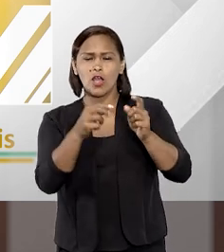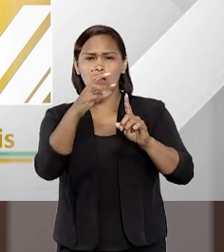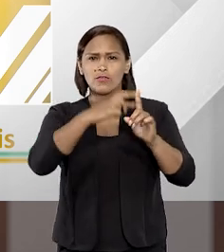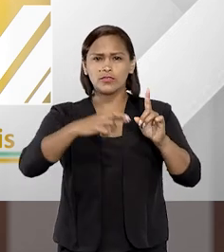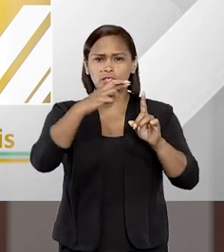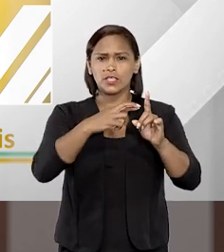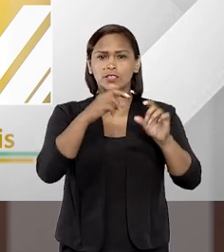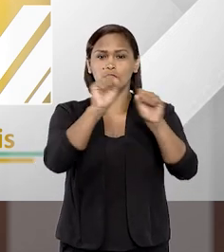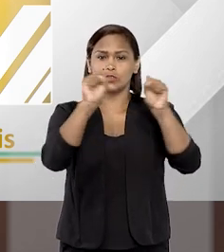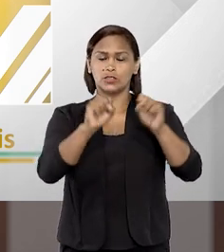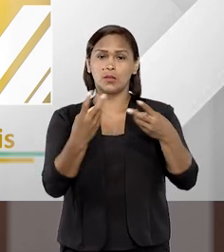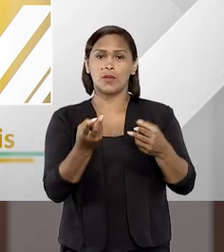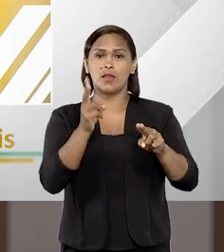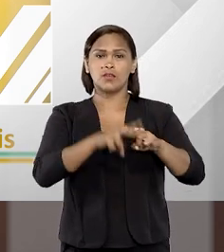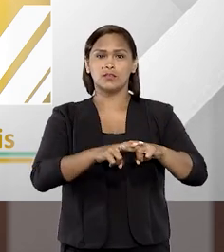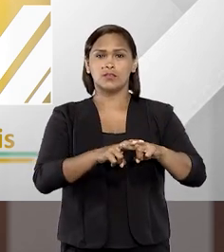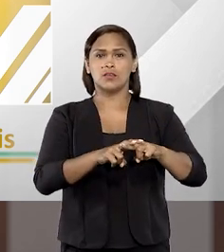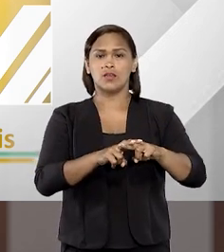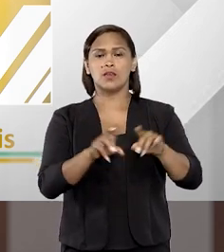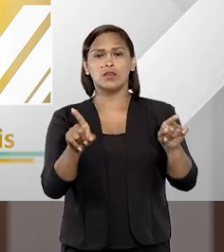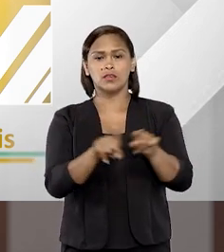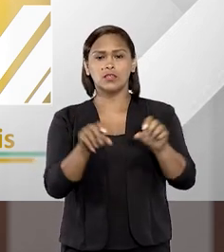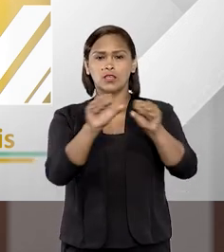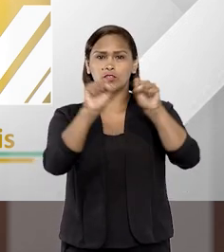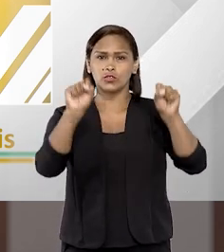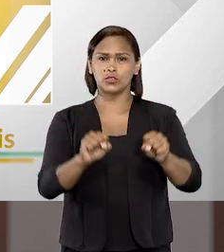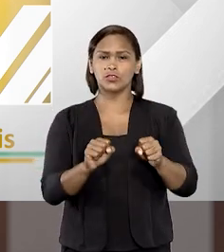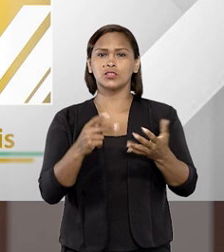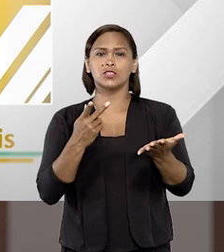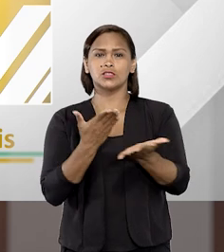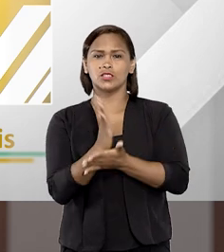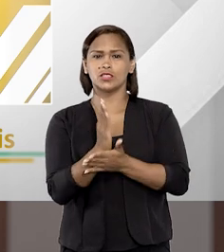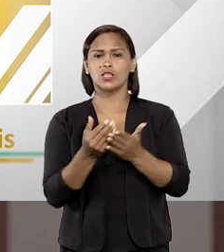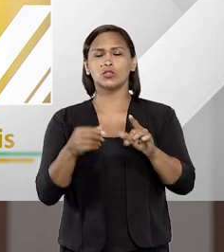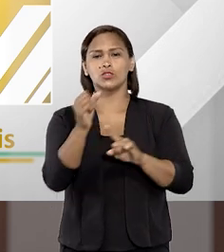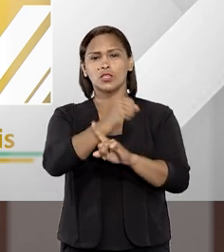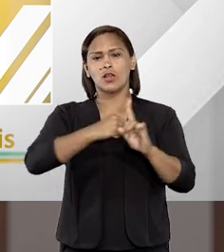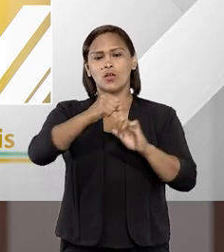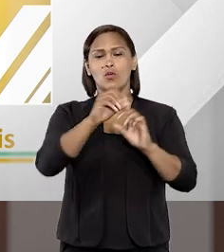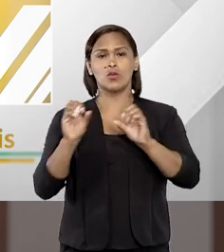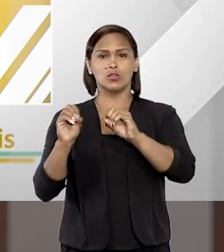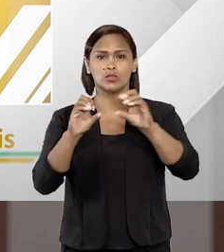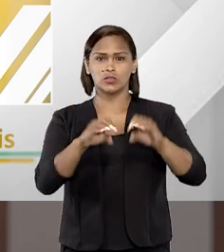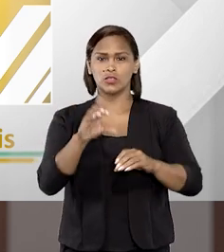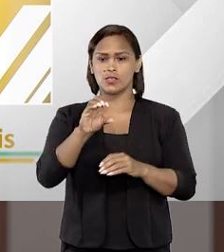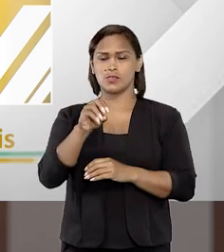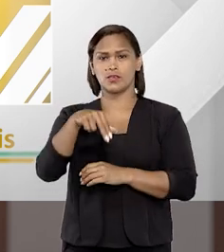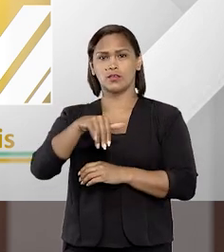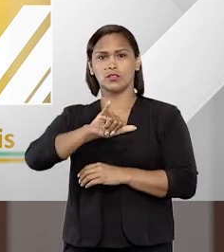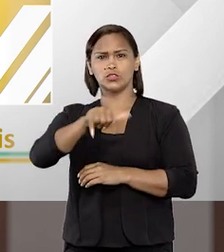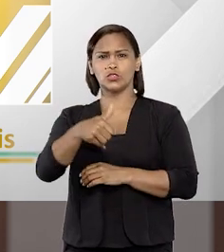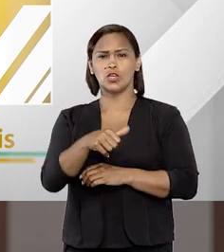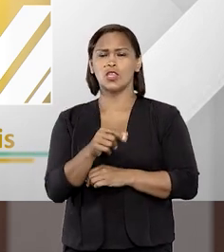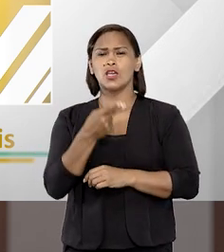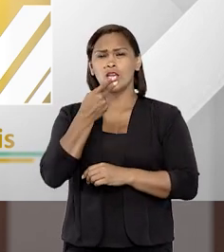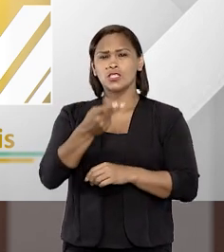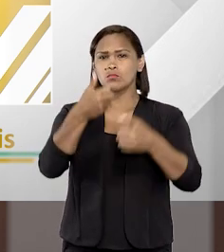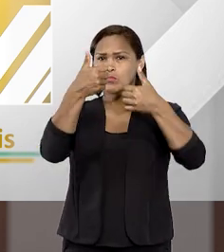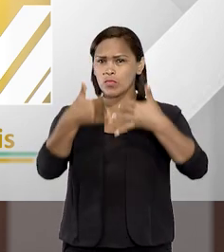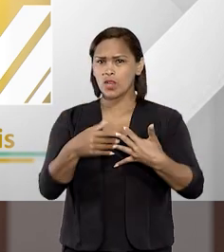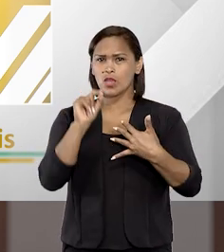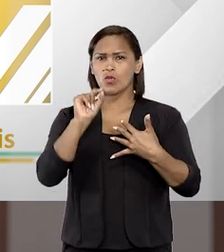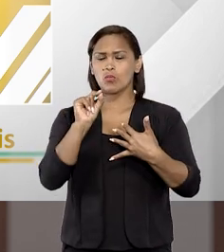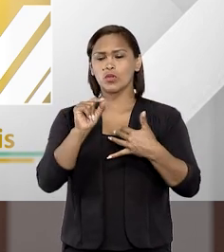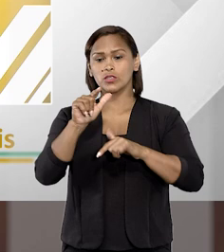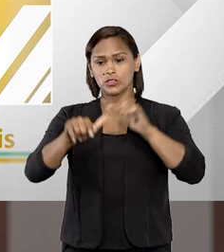do sistema carcerário e do sistema de execução de medidas socioeducativas do CNJ Fala um pouquinho então para gente